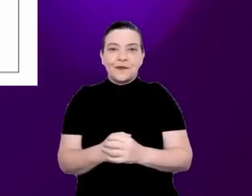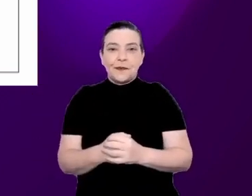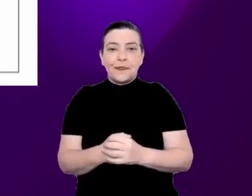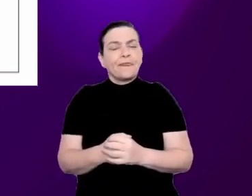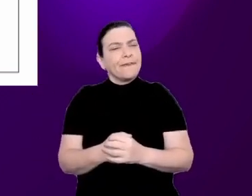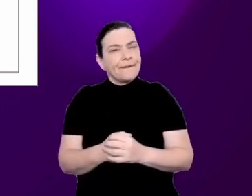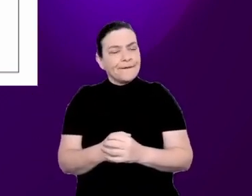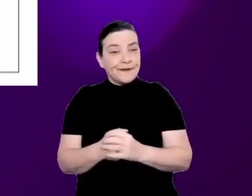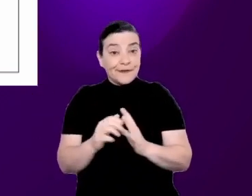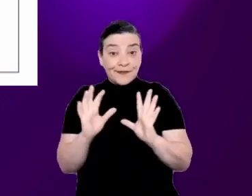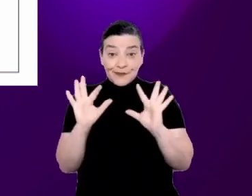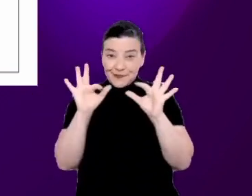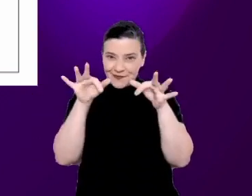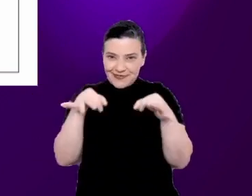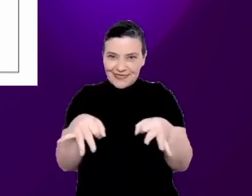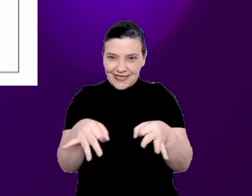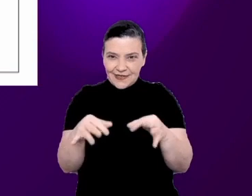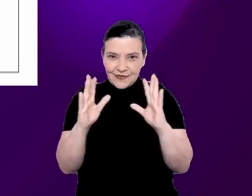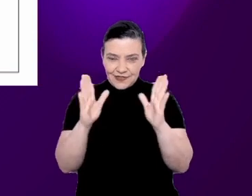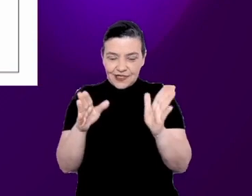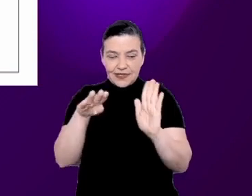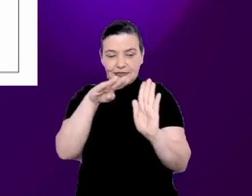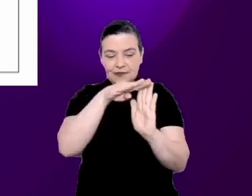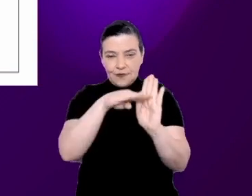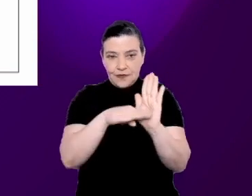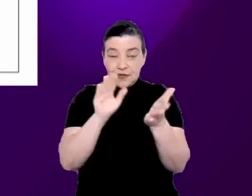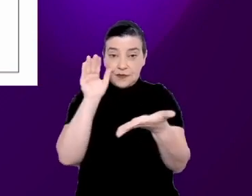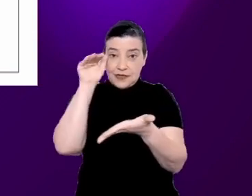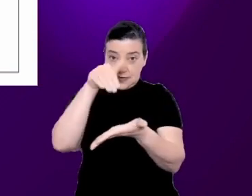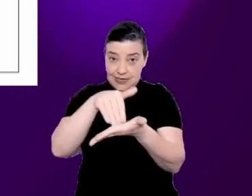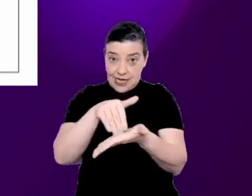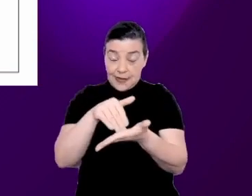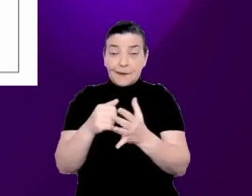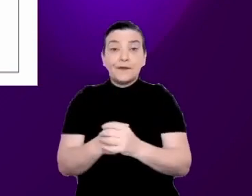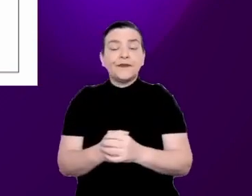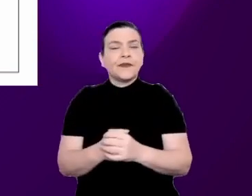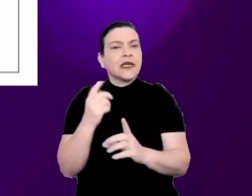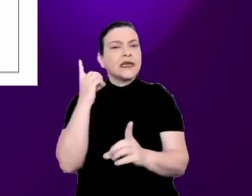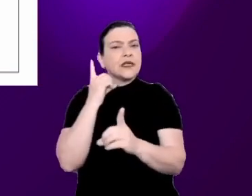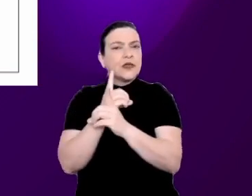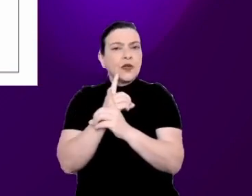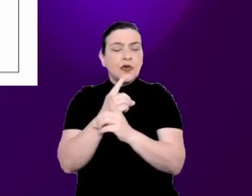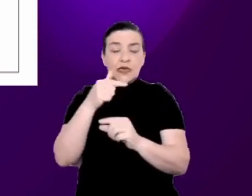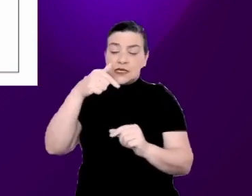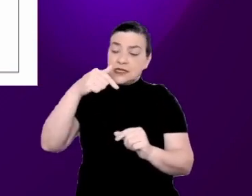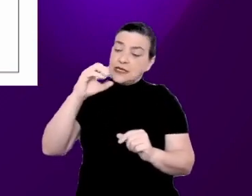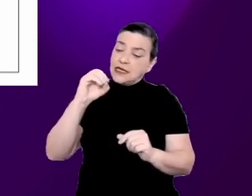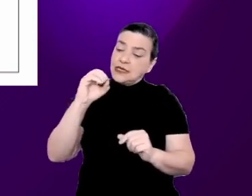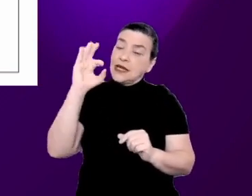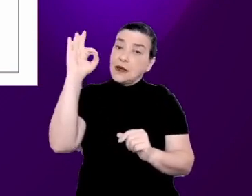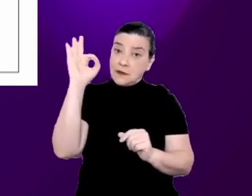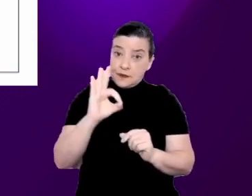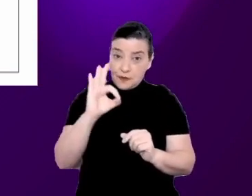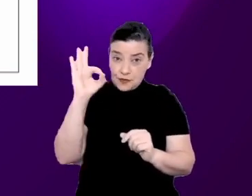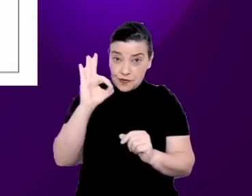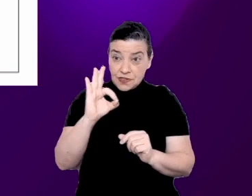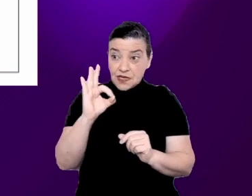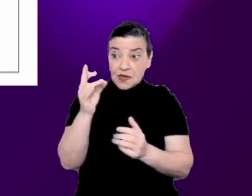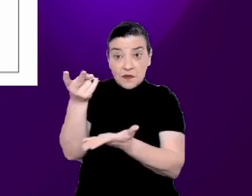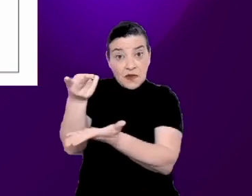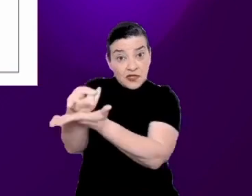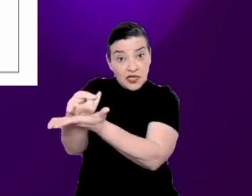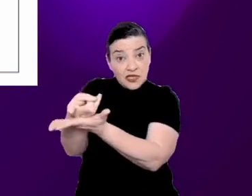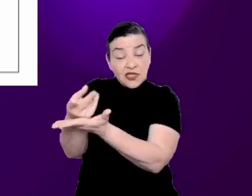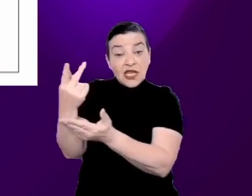Como desfecho desse programa até aqui, a gente encontrou que 70% dos pacientes alcançaram suas